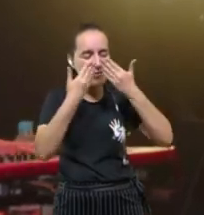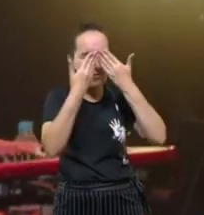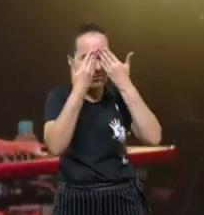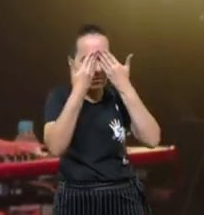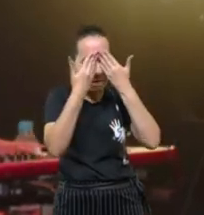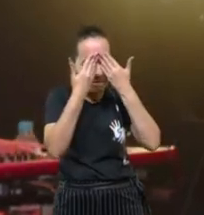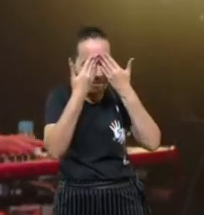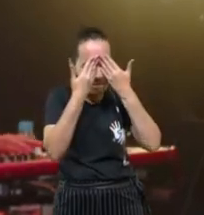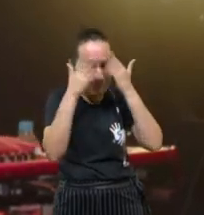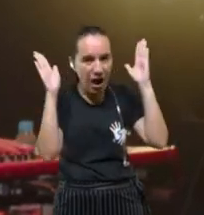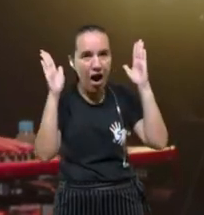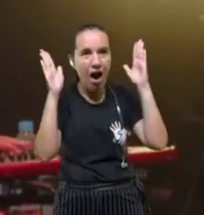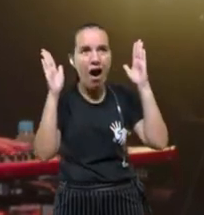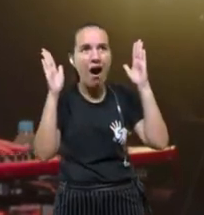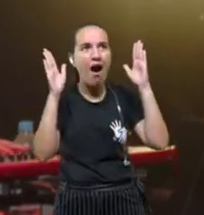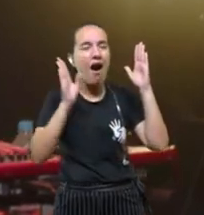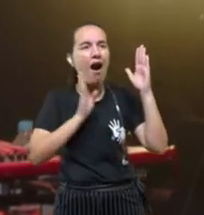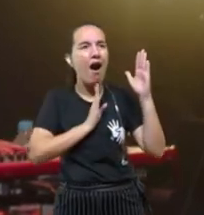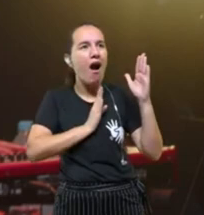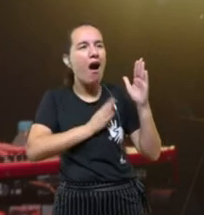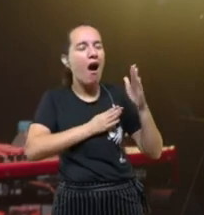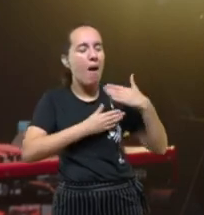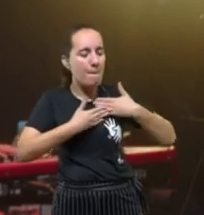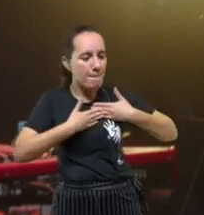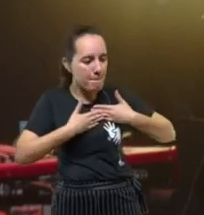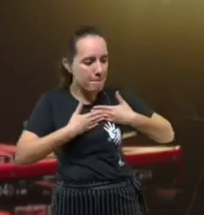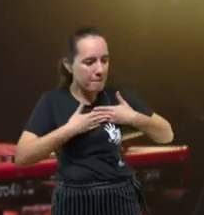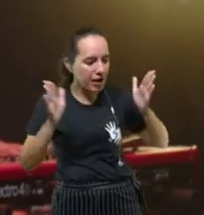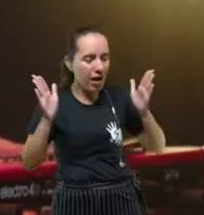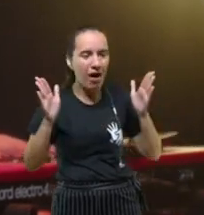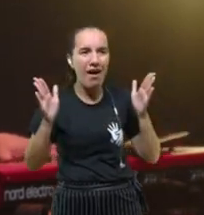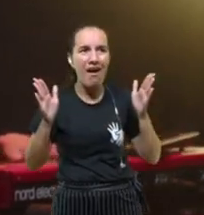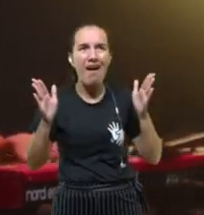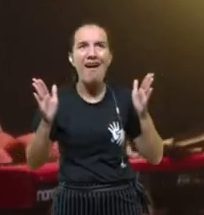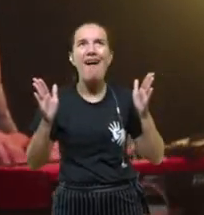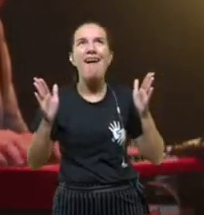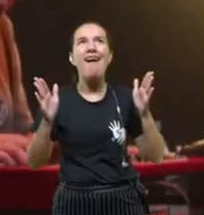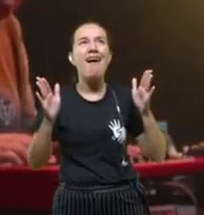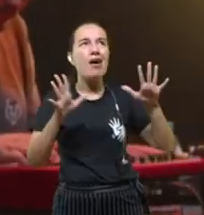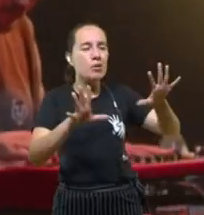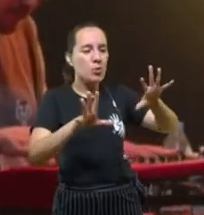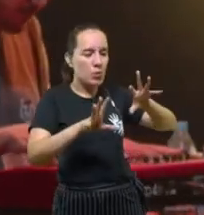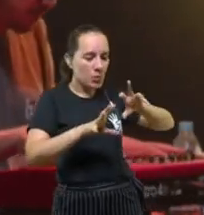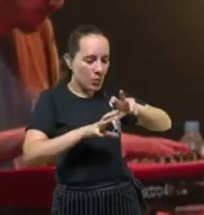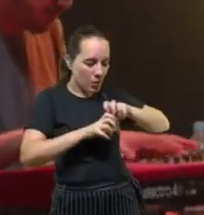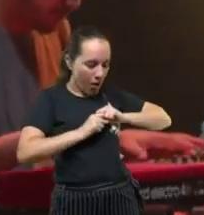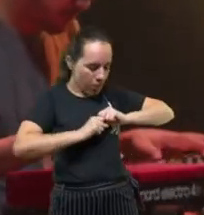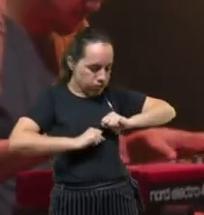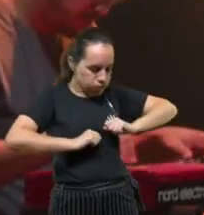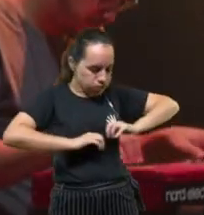expandir o seu coração, para que você consiga conter mais